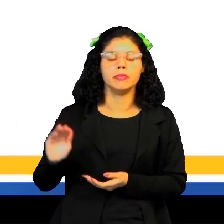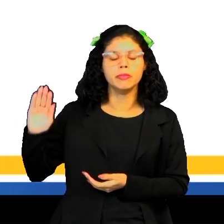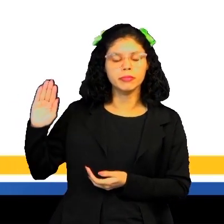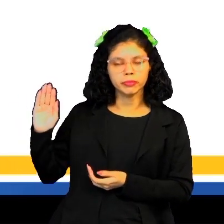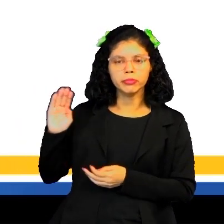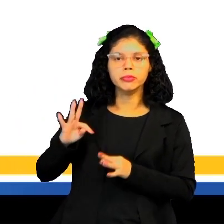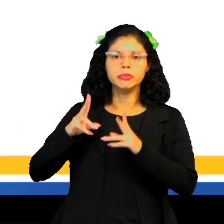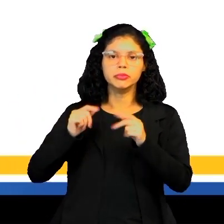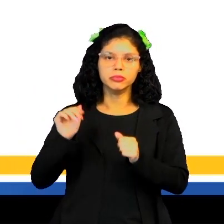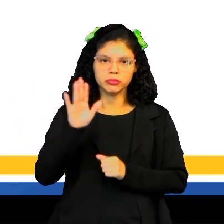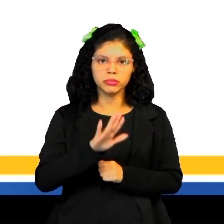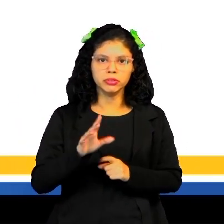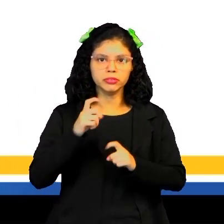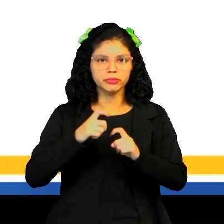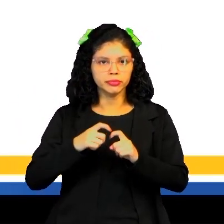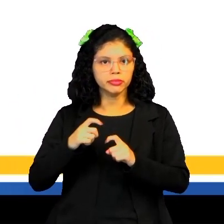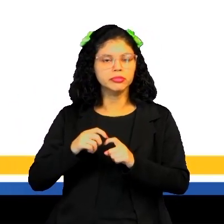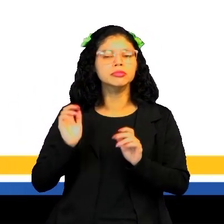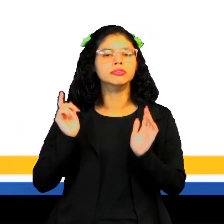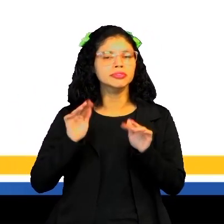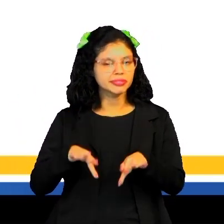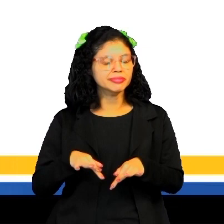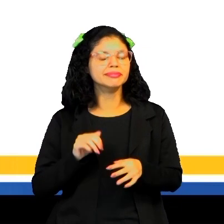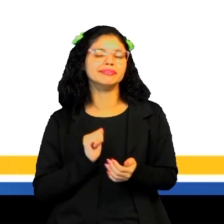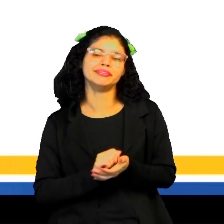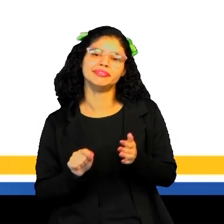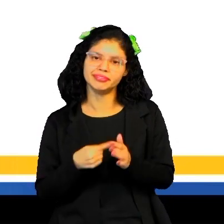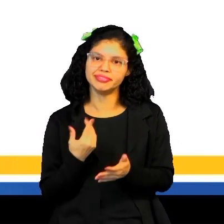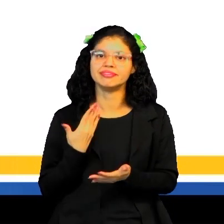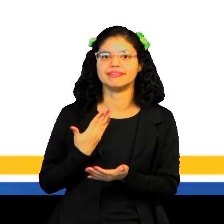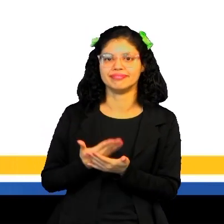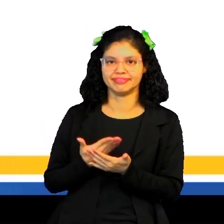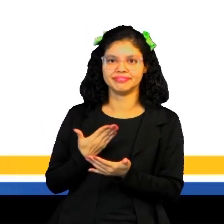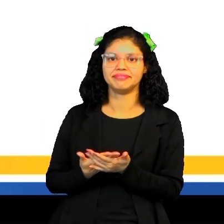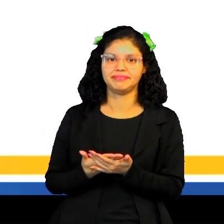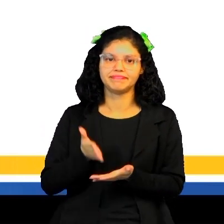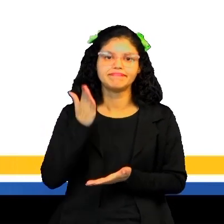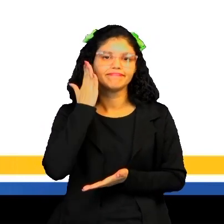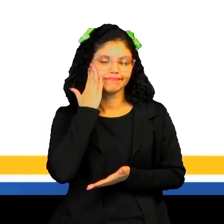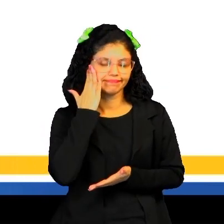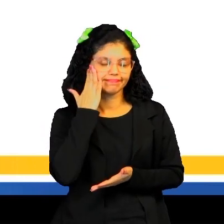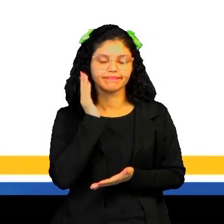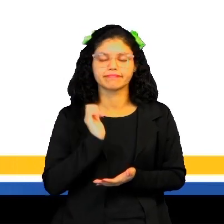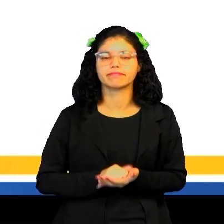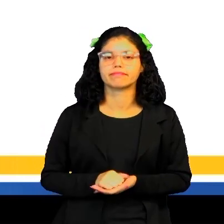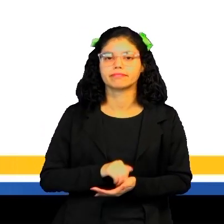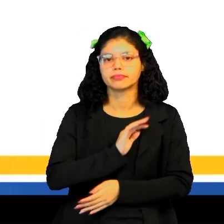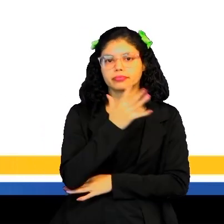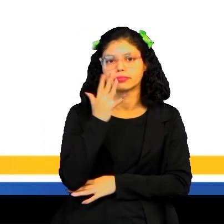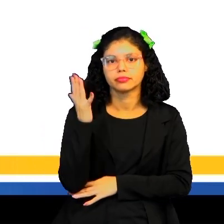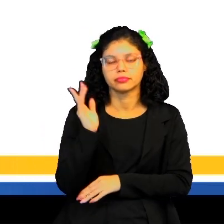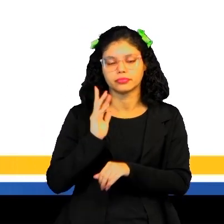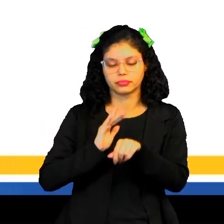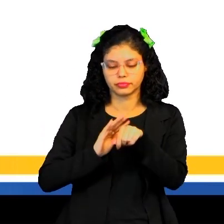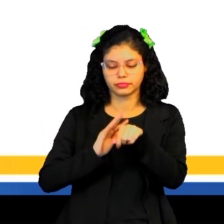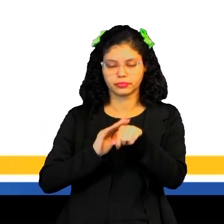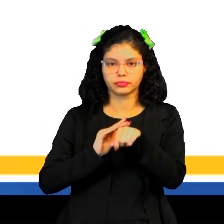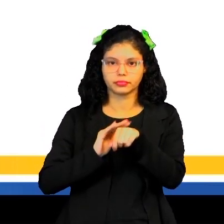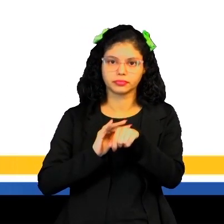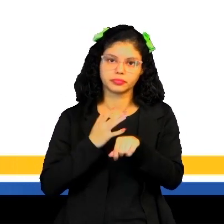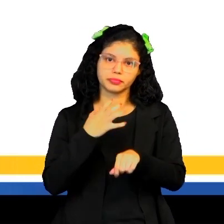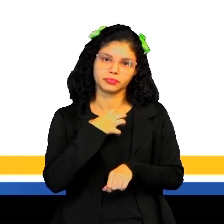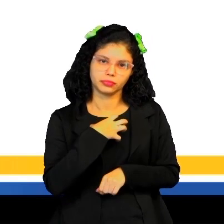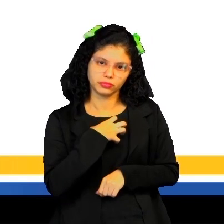proferido aí por todo médico, né, que por sua vez foi um dos primeiros estudiosos a buscar compreender a natureza das doenças através